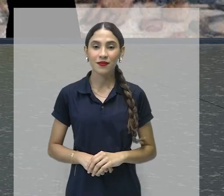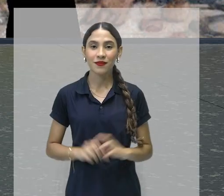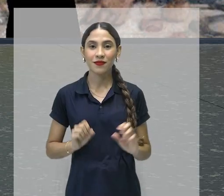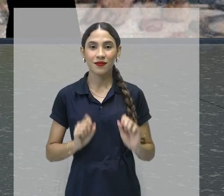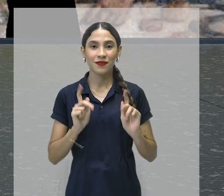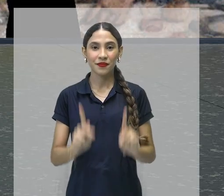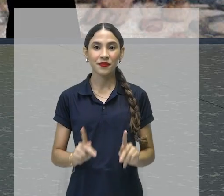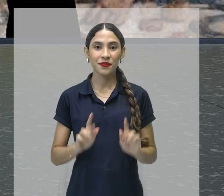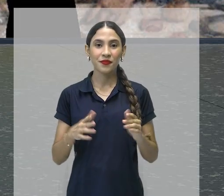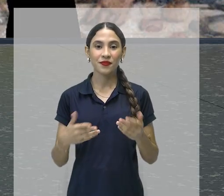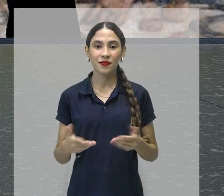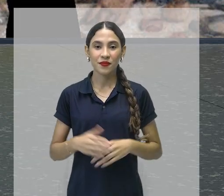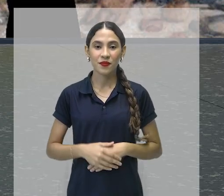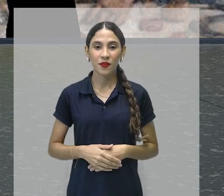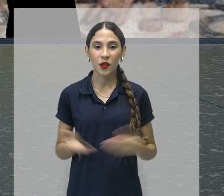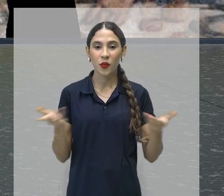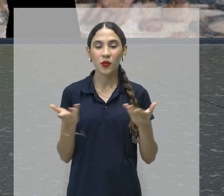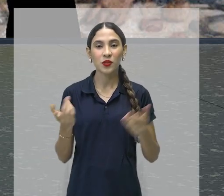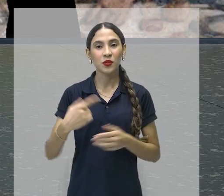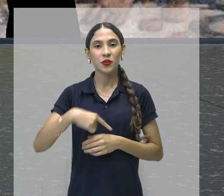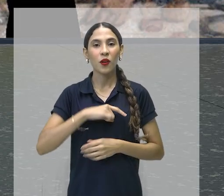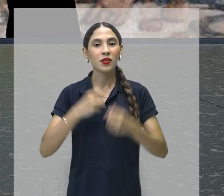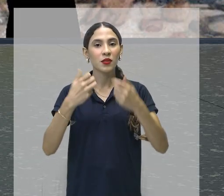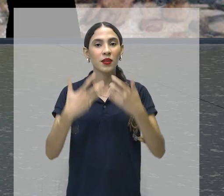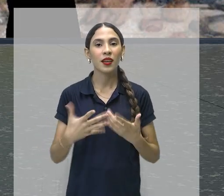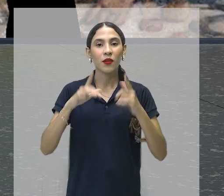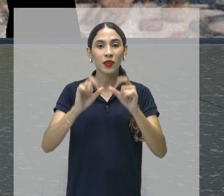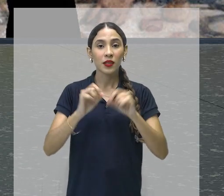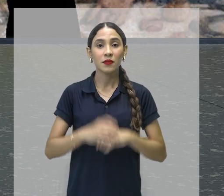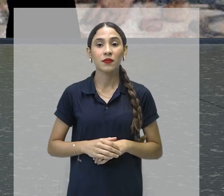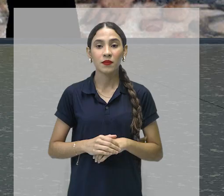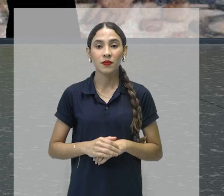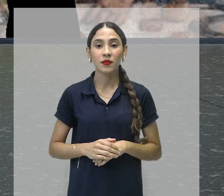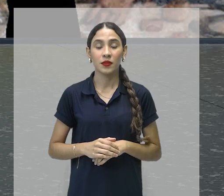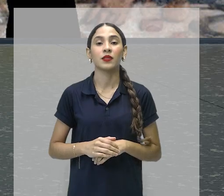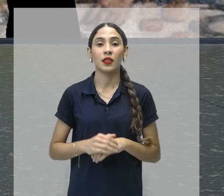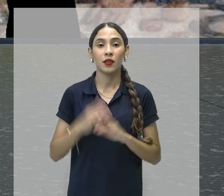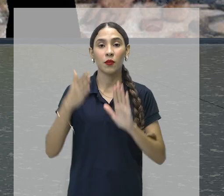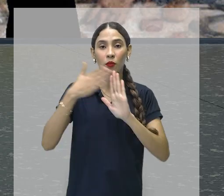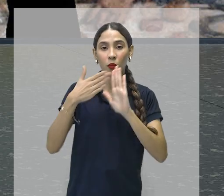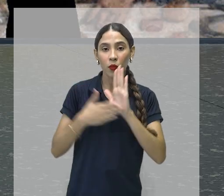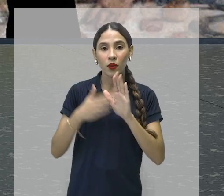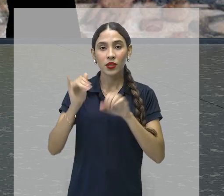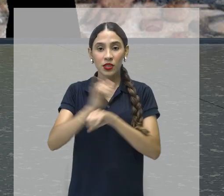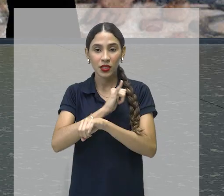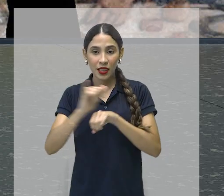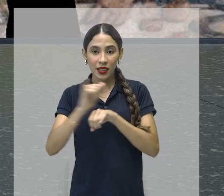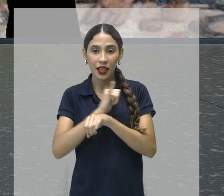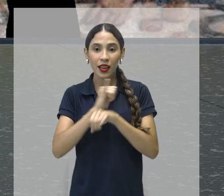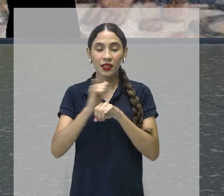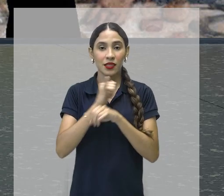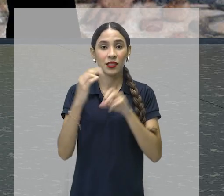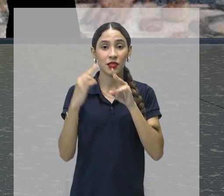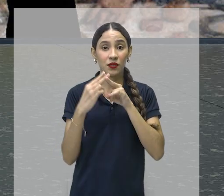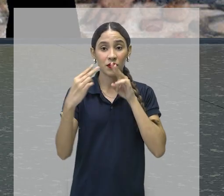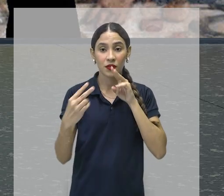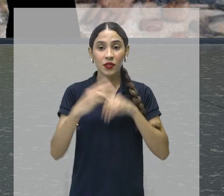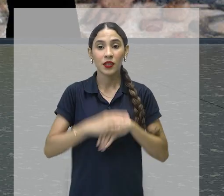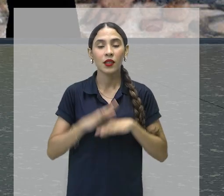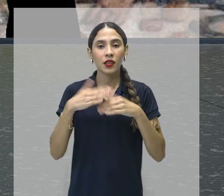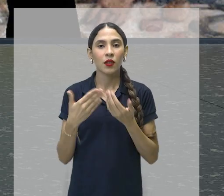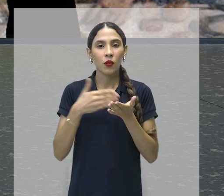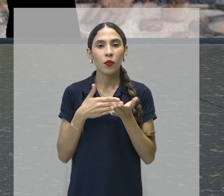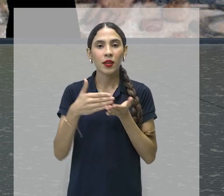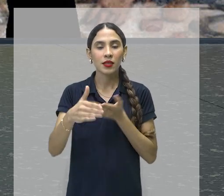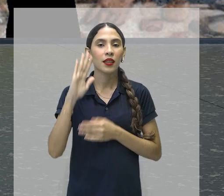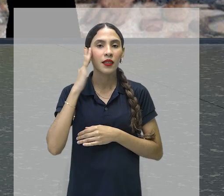Muito bem, então, hoje vamos falar um pouco sobre mídias e ferramentas digitais. Vamos começar